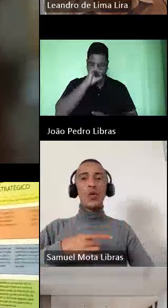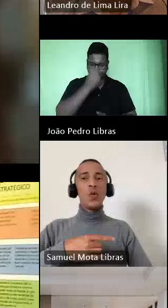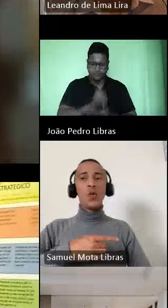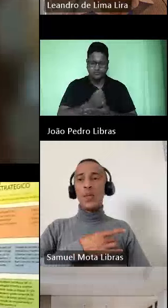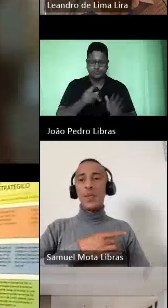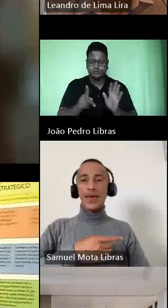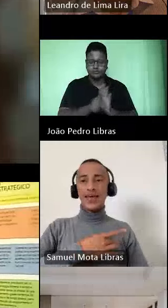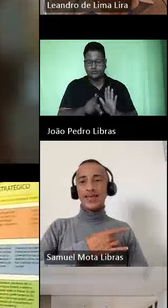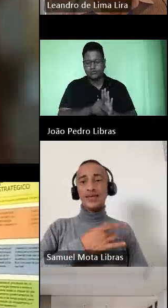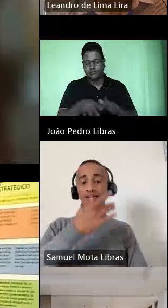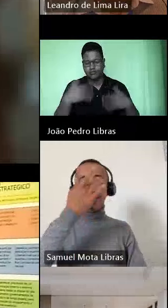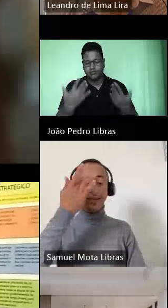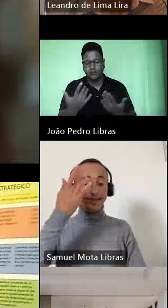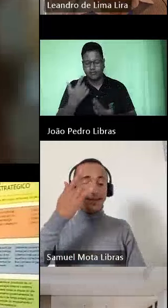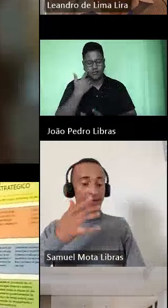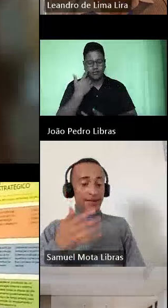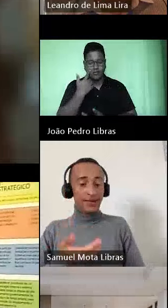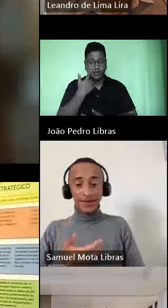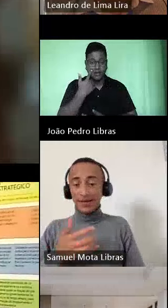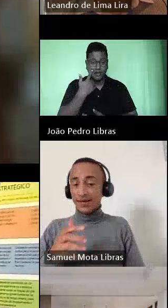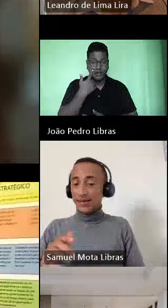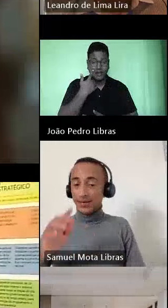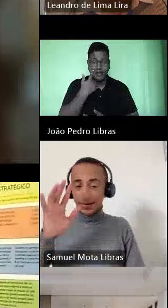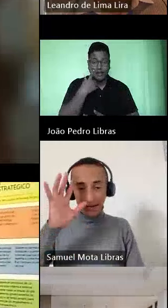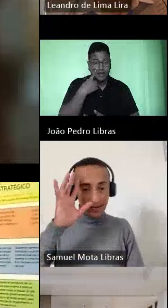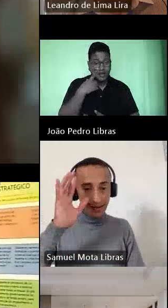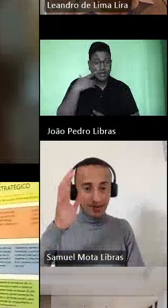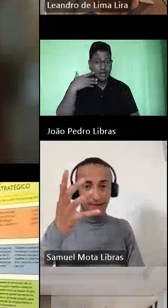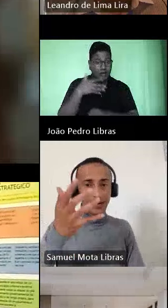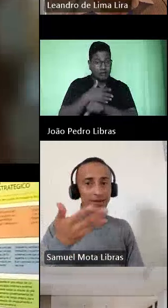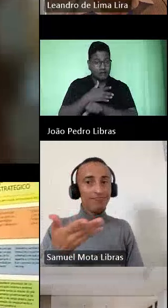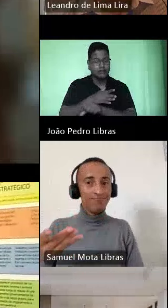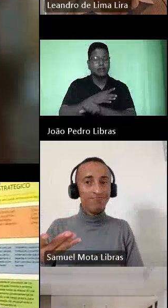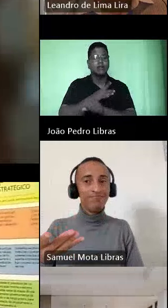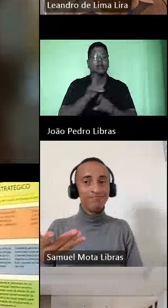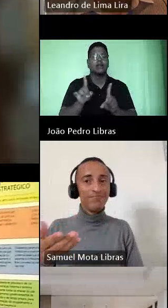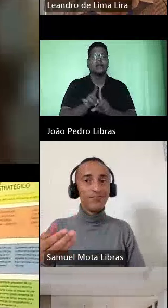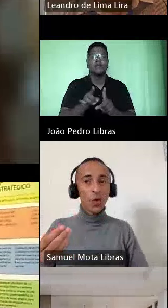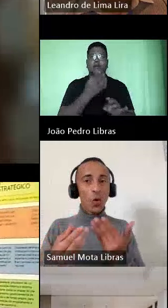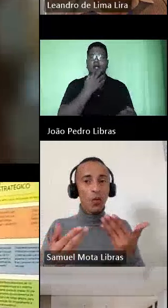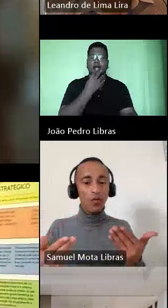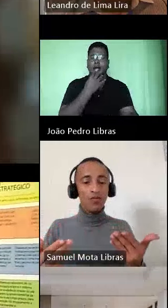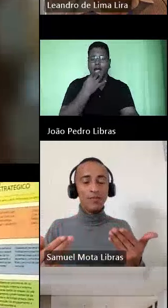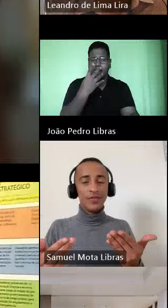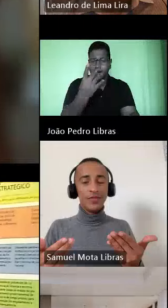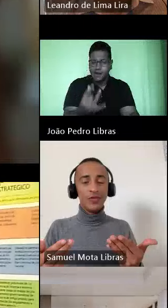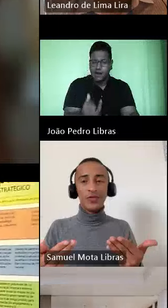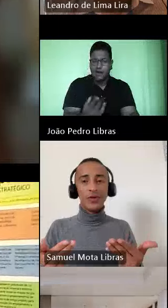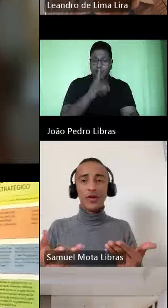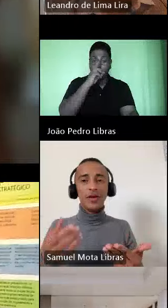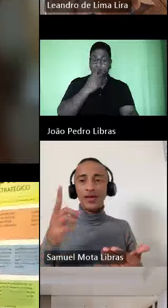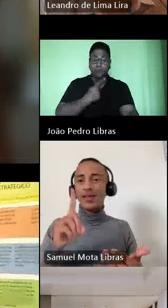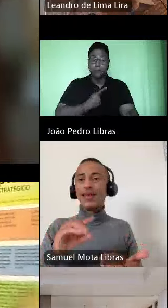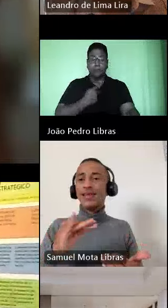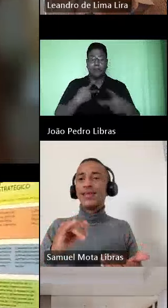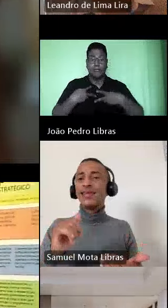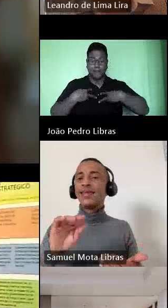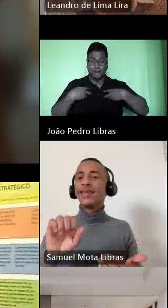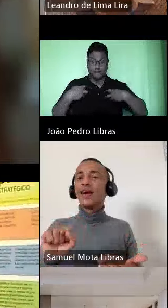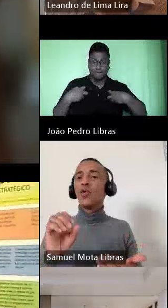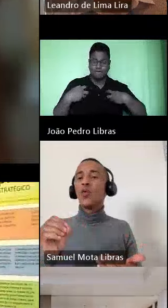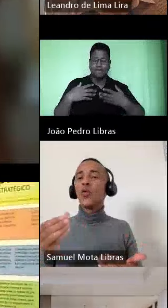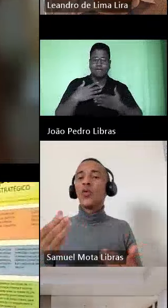então eh e aí entra muito aquele aquele aquele aquela questão que eu falei né do autoconhecimento é quase que uma terapia